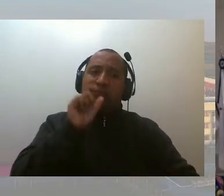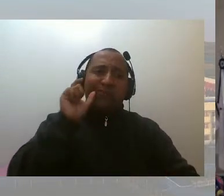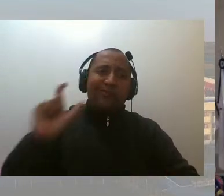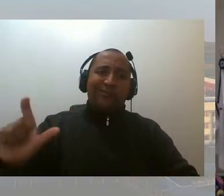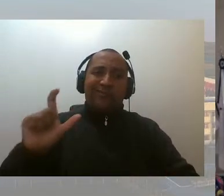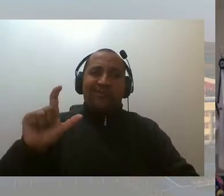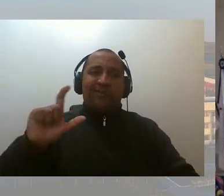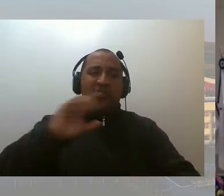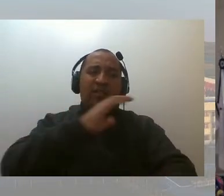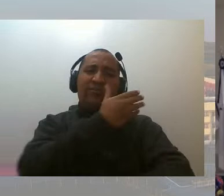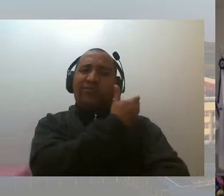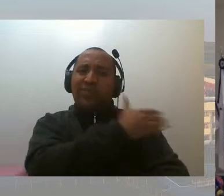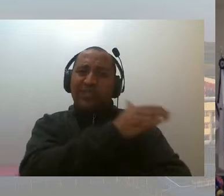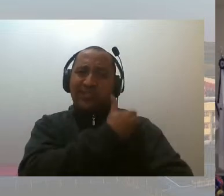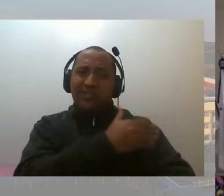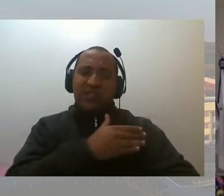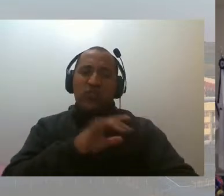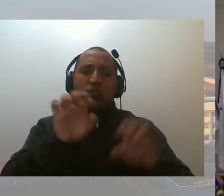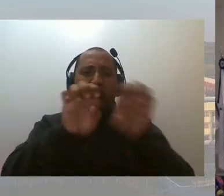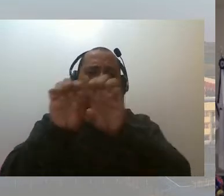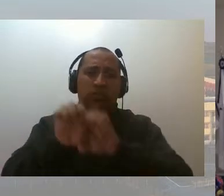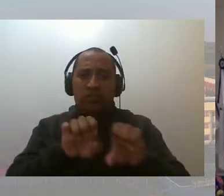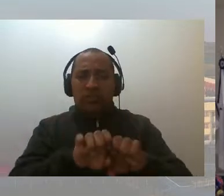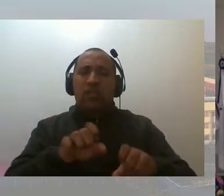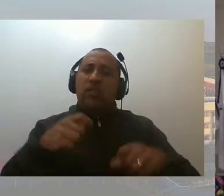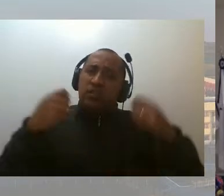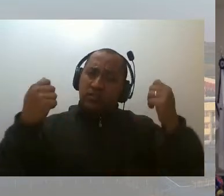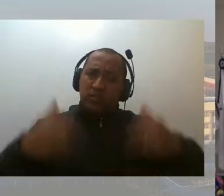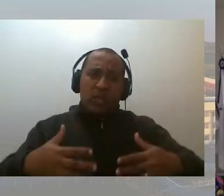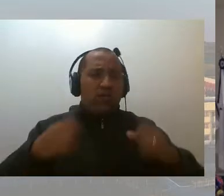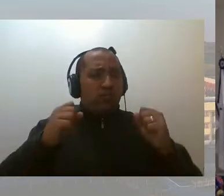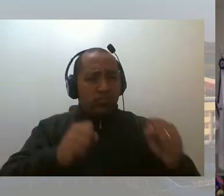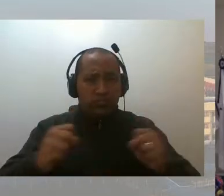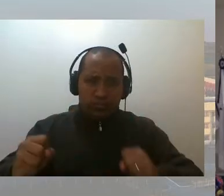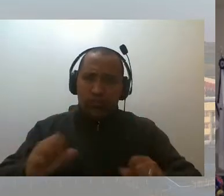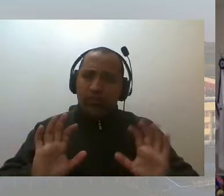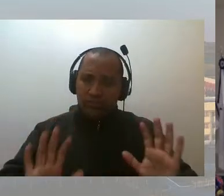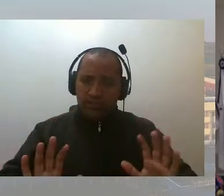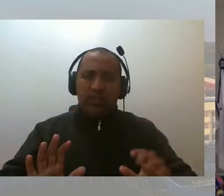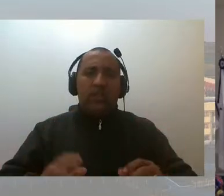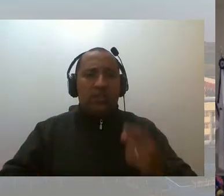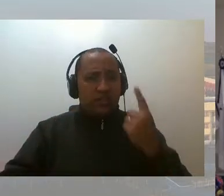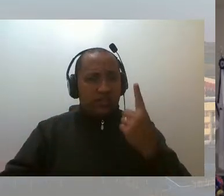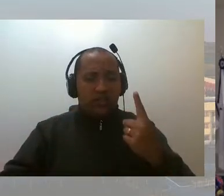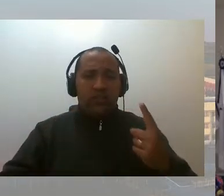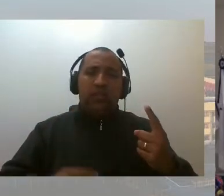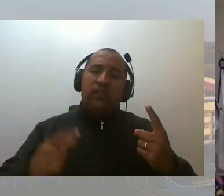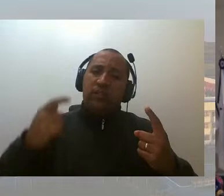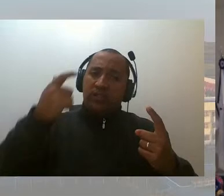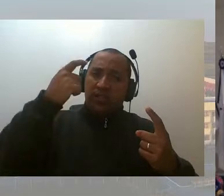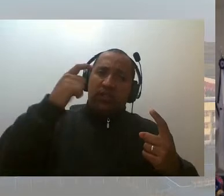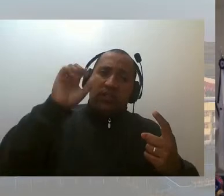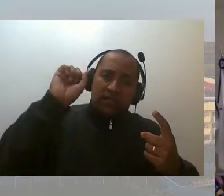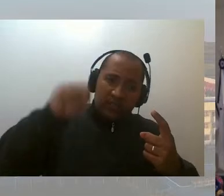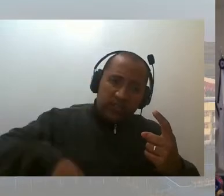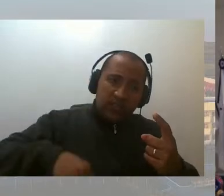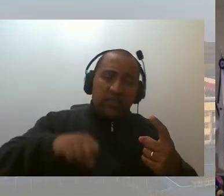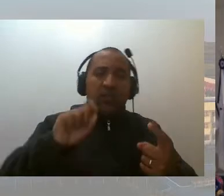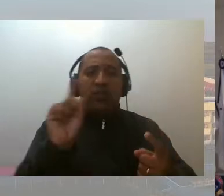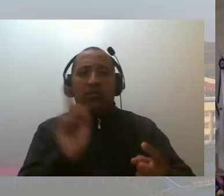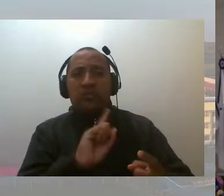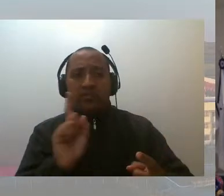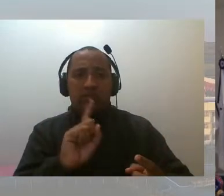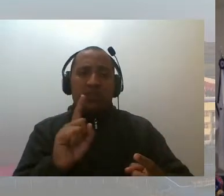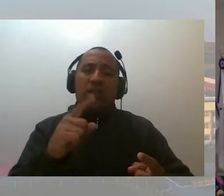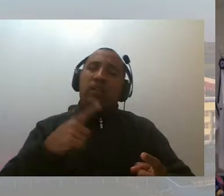Brasil. Quando várias poesias poderia citar aqui, vou falar uma delas. Ser ou não ser, né? Aonde